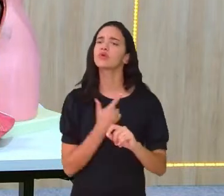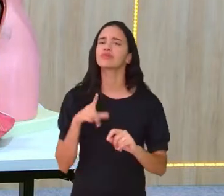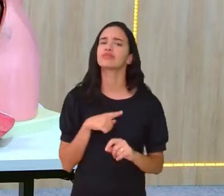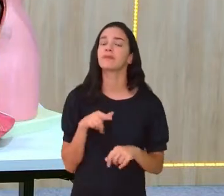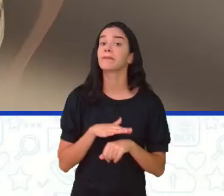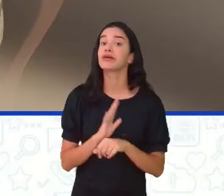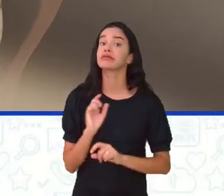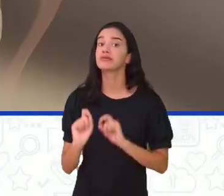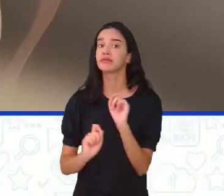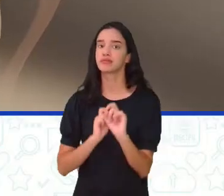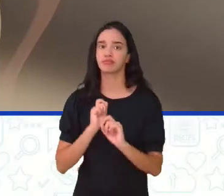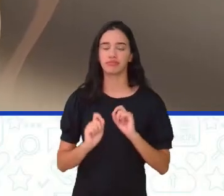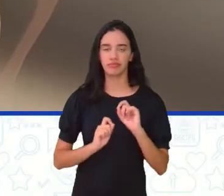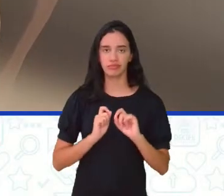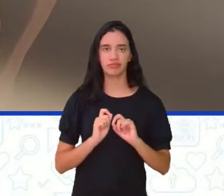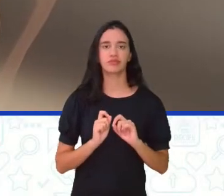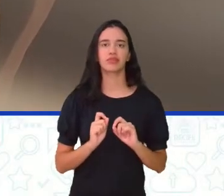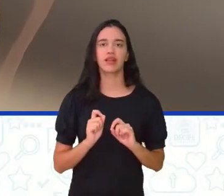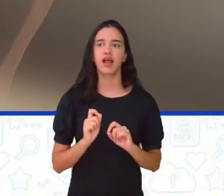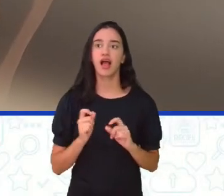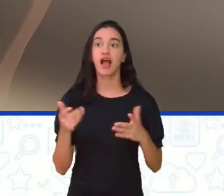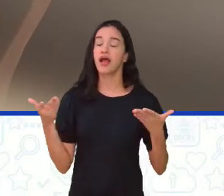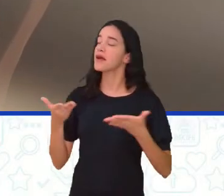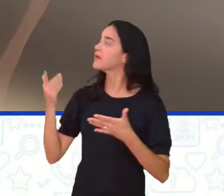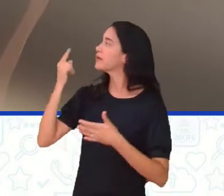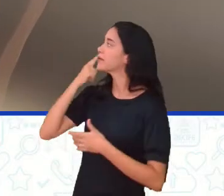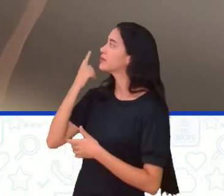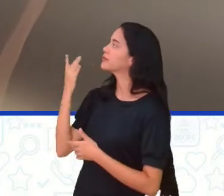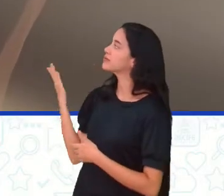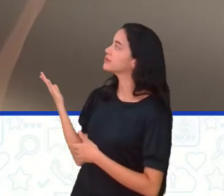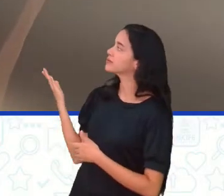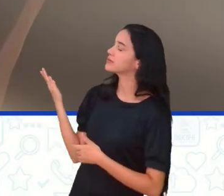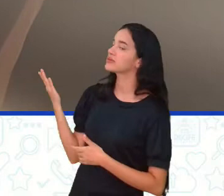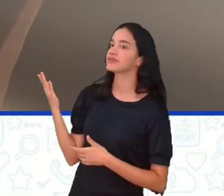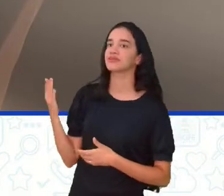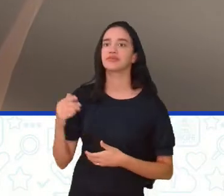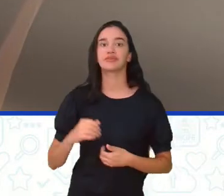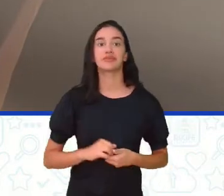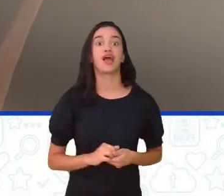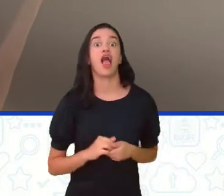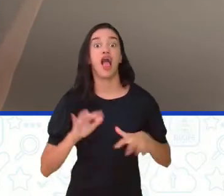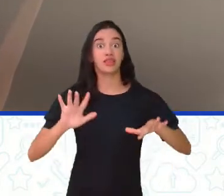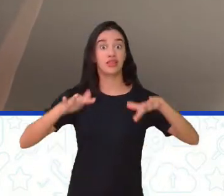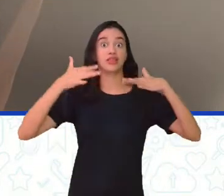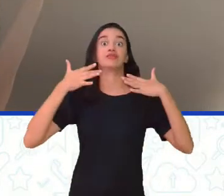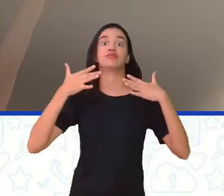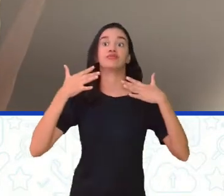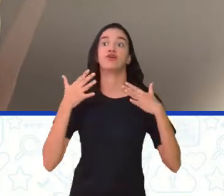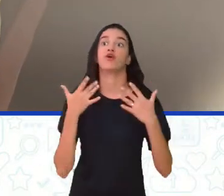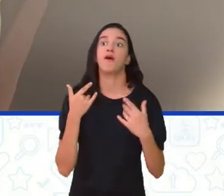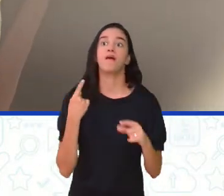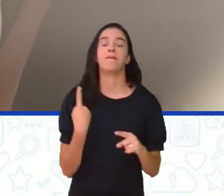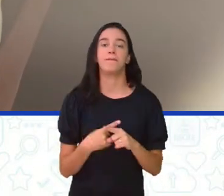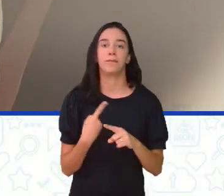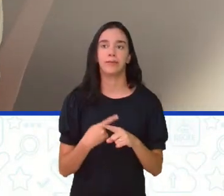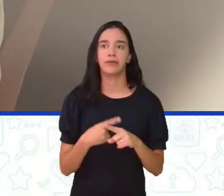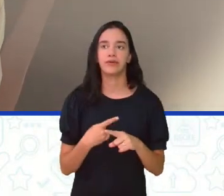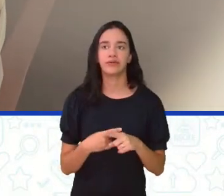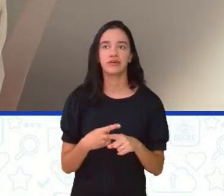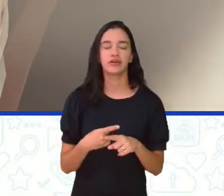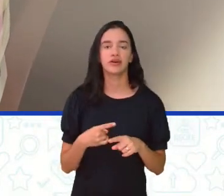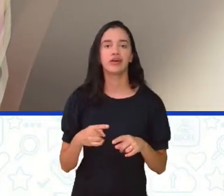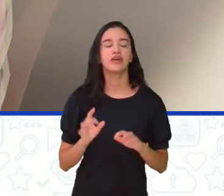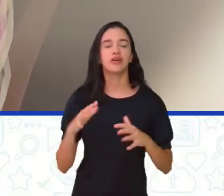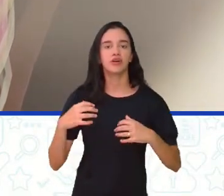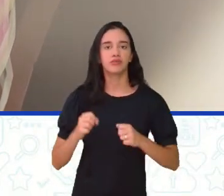Vamos lá? Esse agora, ele requer uma atenção maior, porque à medida que os pulmões estão inflando, a